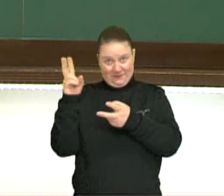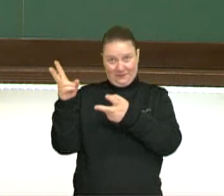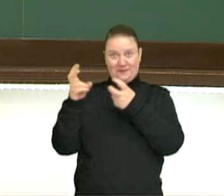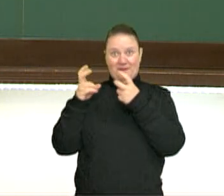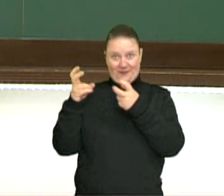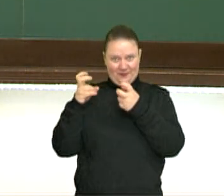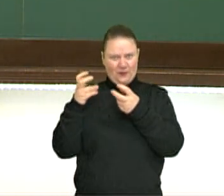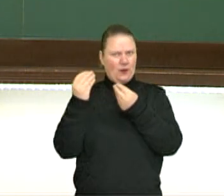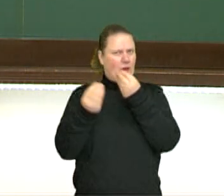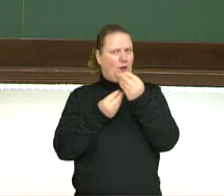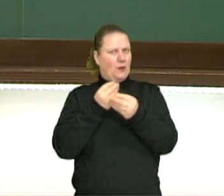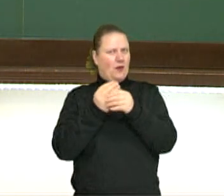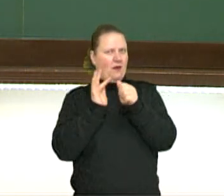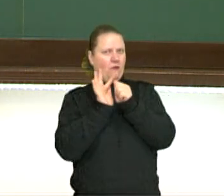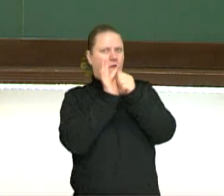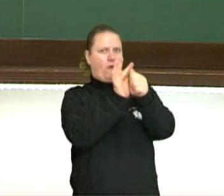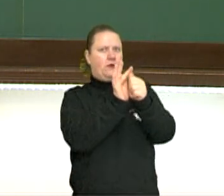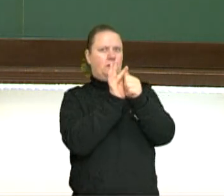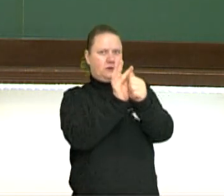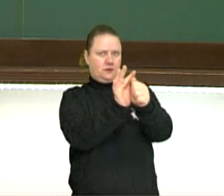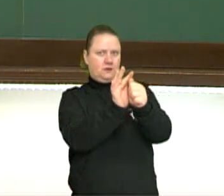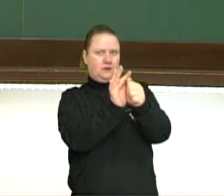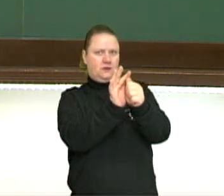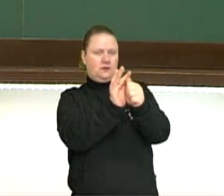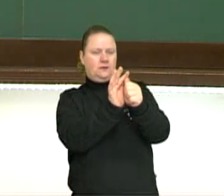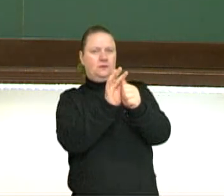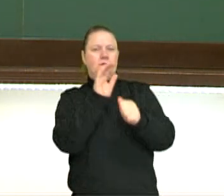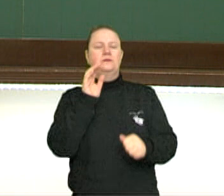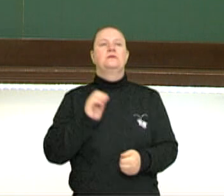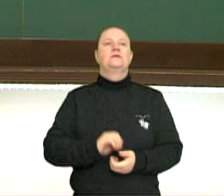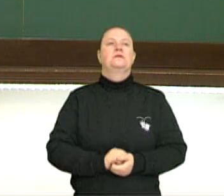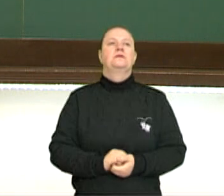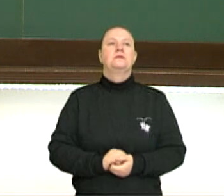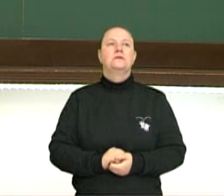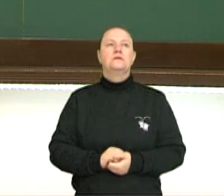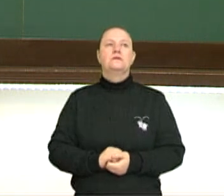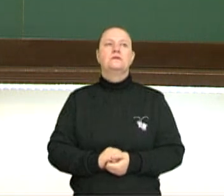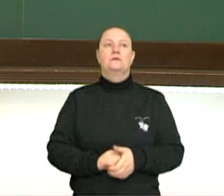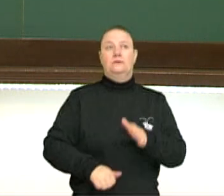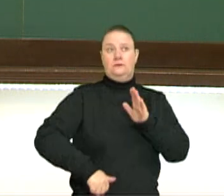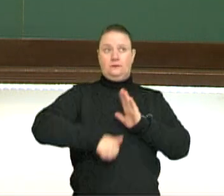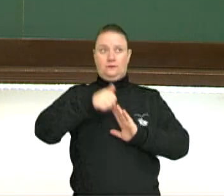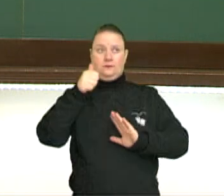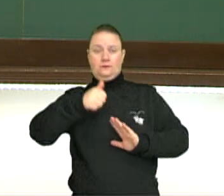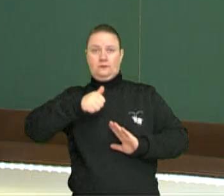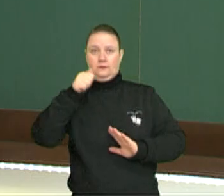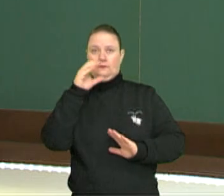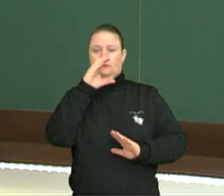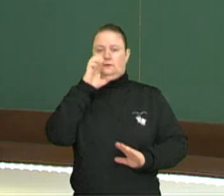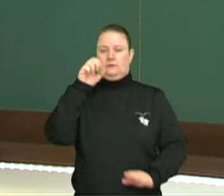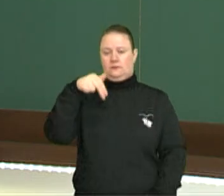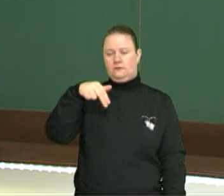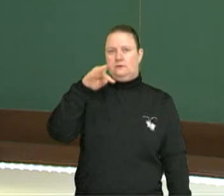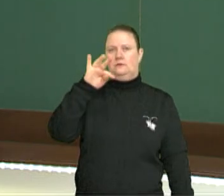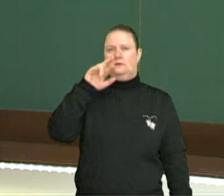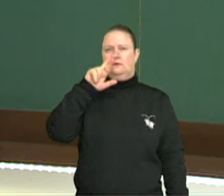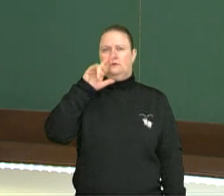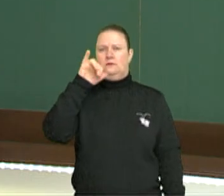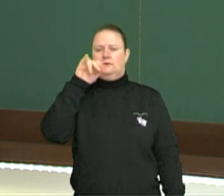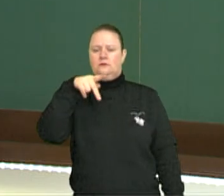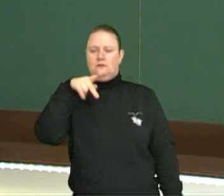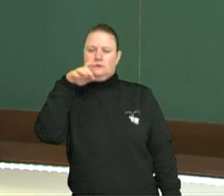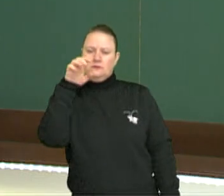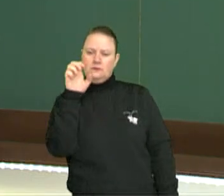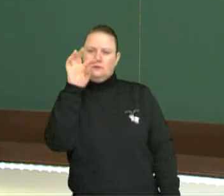que essa força se chama força centrípeta. Então, primeira, centrípeta significa aquilo que aponta